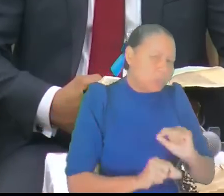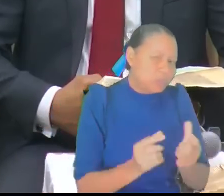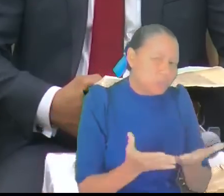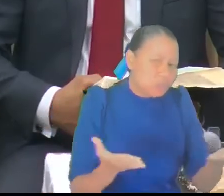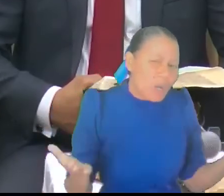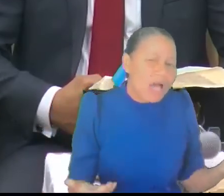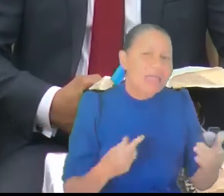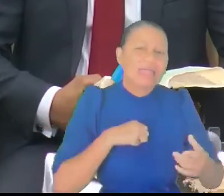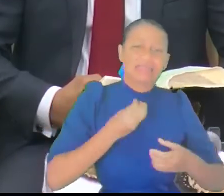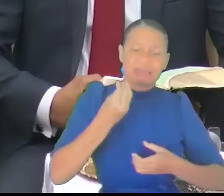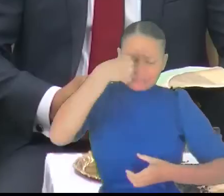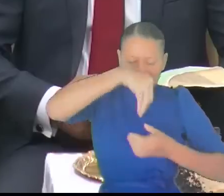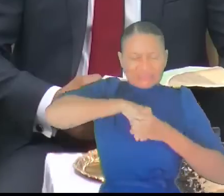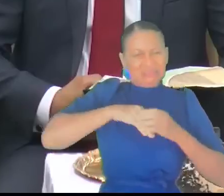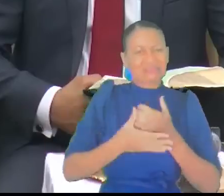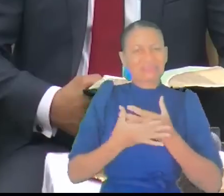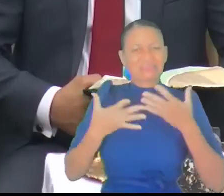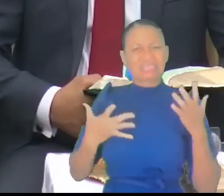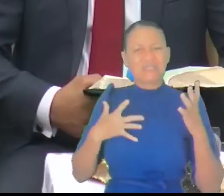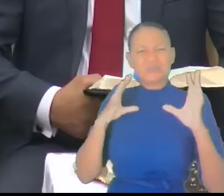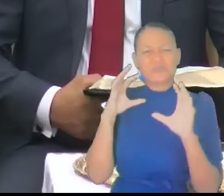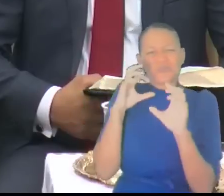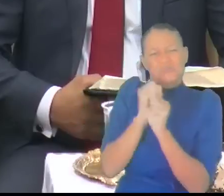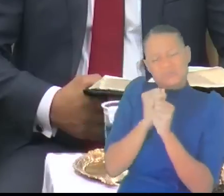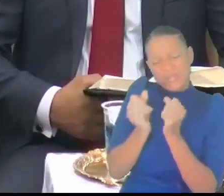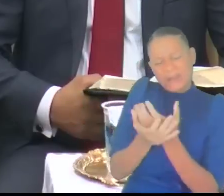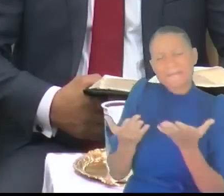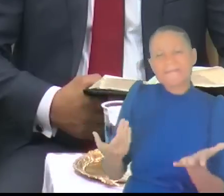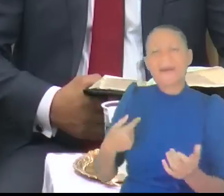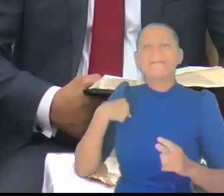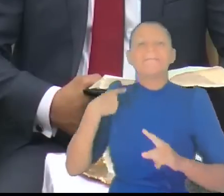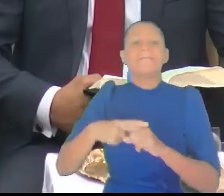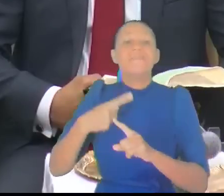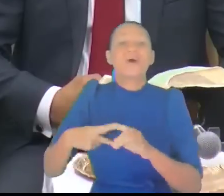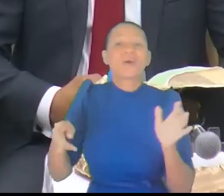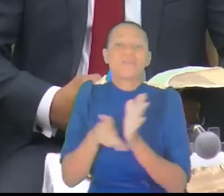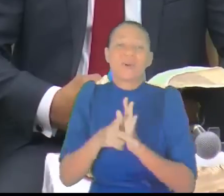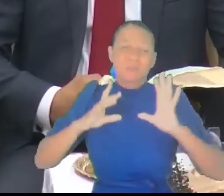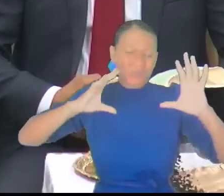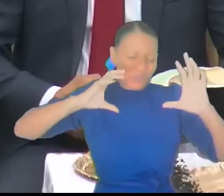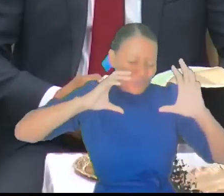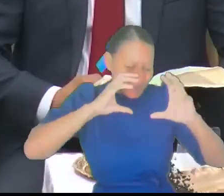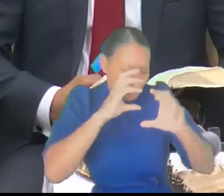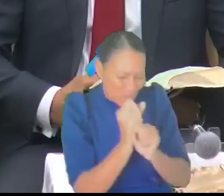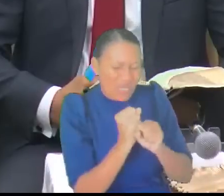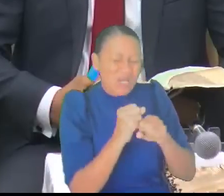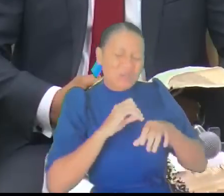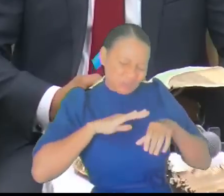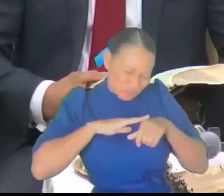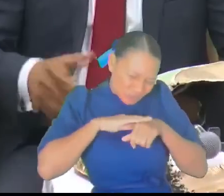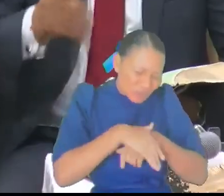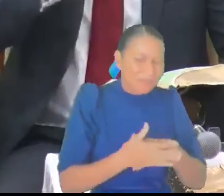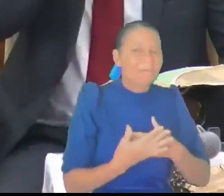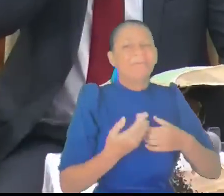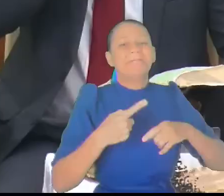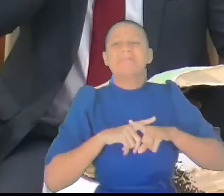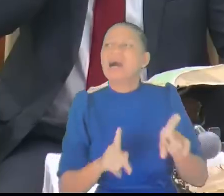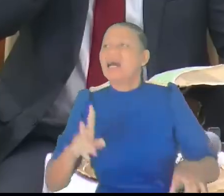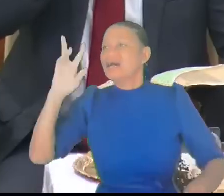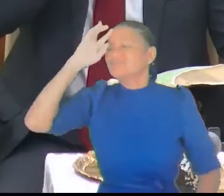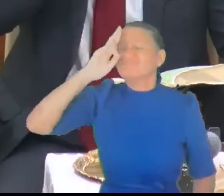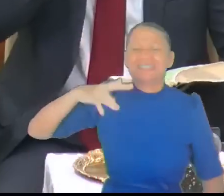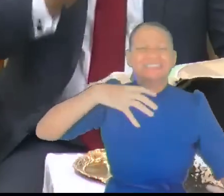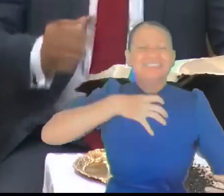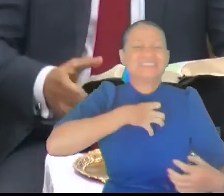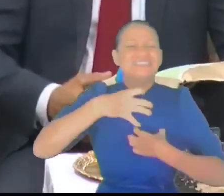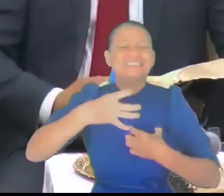em mim ainda de escuridão? O que eu vim das trevas, eu vim da noite, mas, Senhor, eu sinto